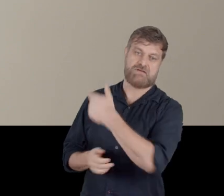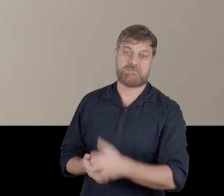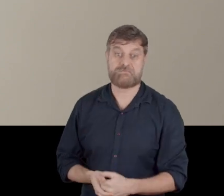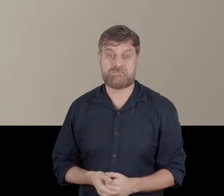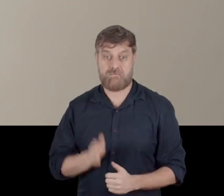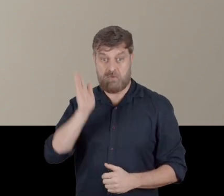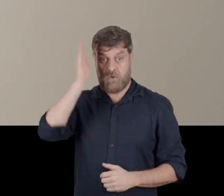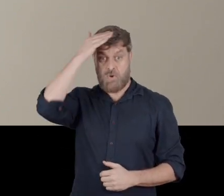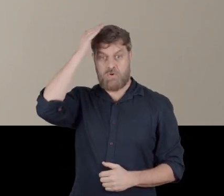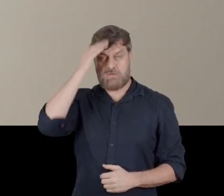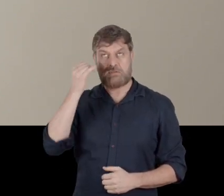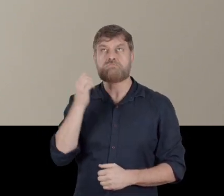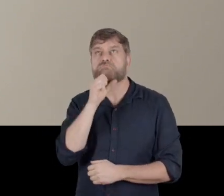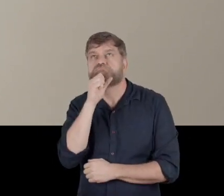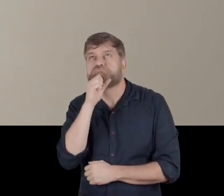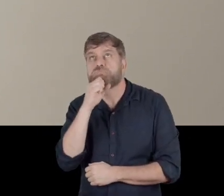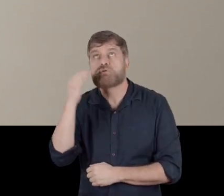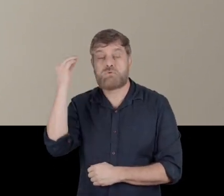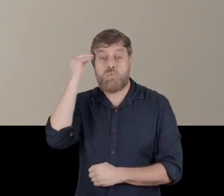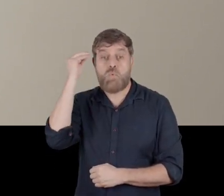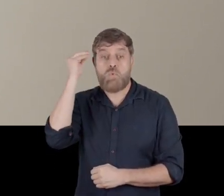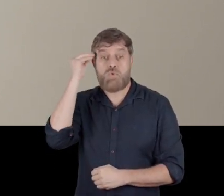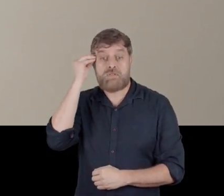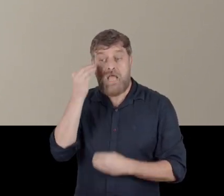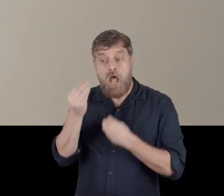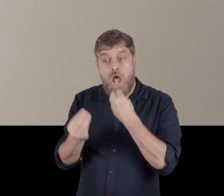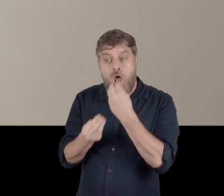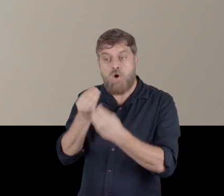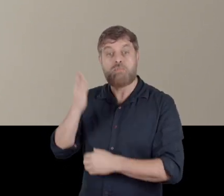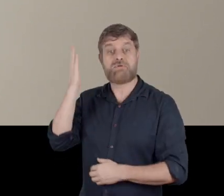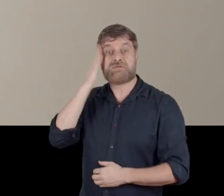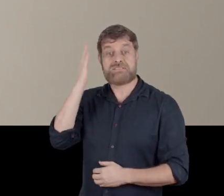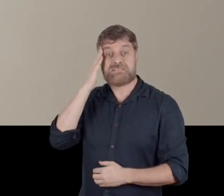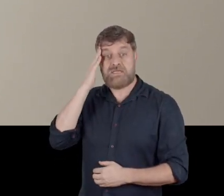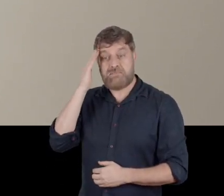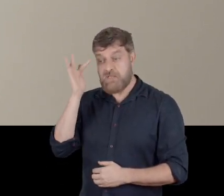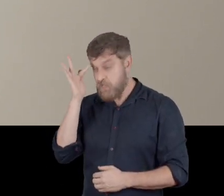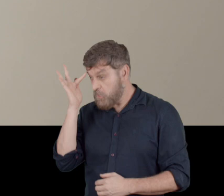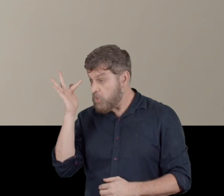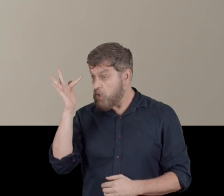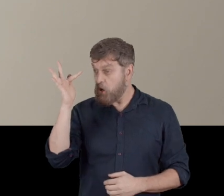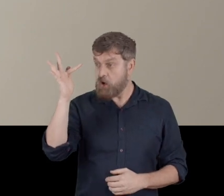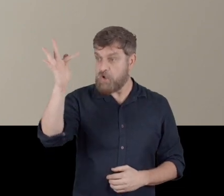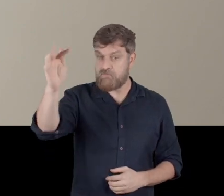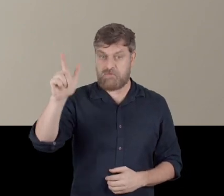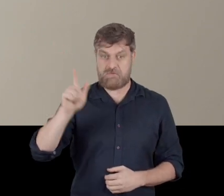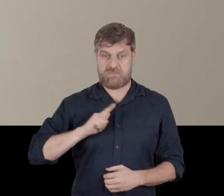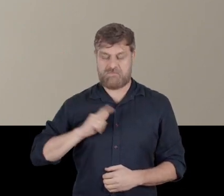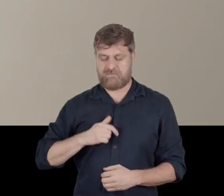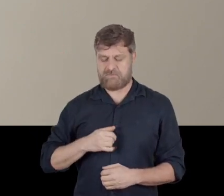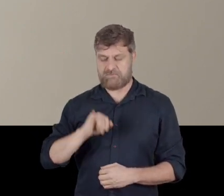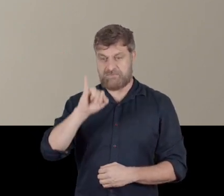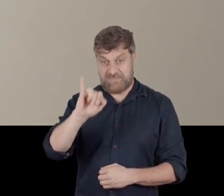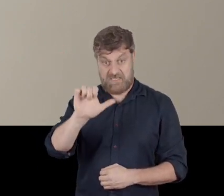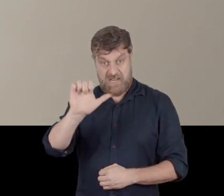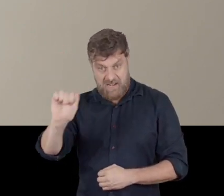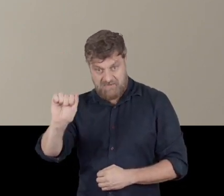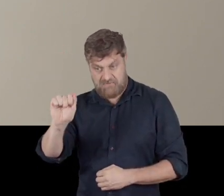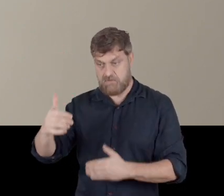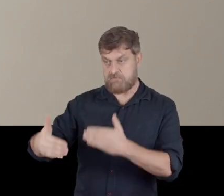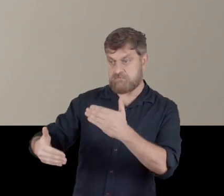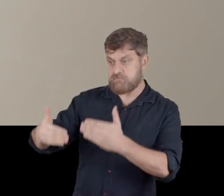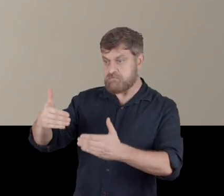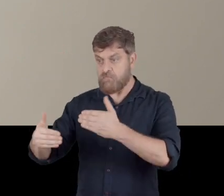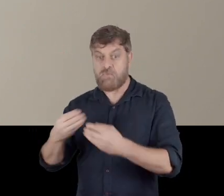E ele bolou um teste, que inclusive chama teste de Turing, para como você saber se um dia houver uma inteligência